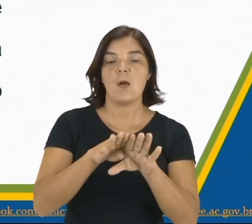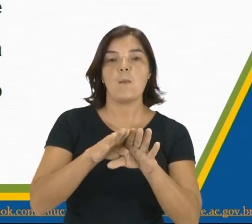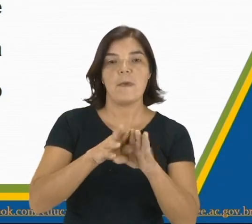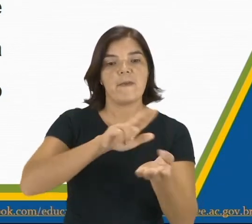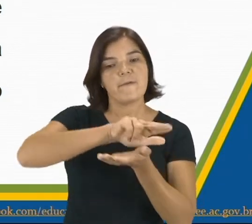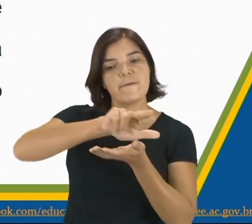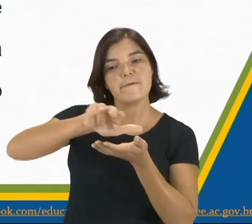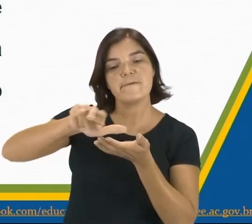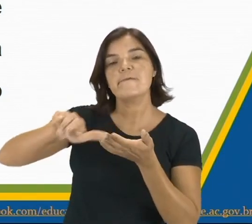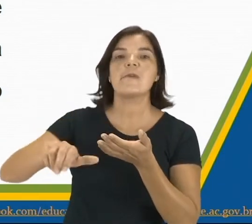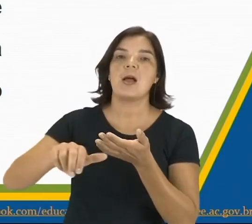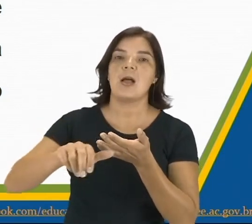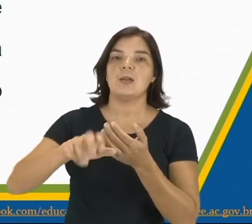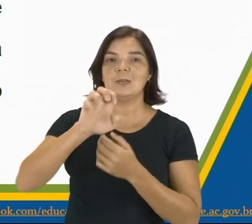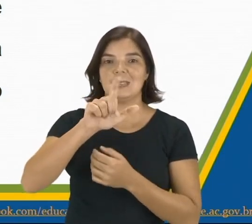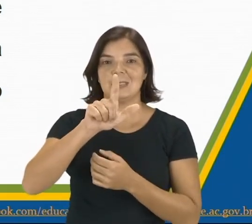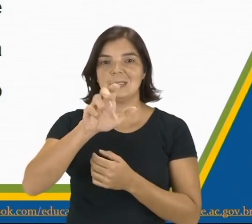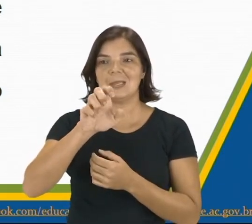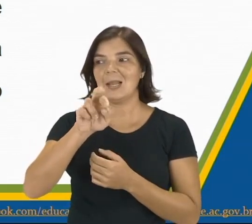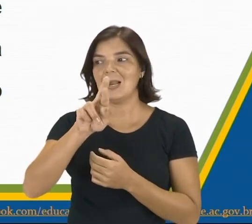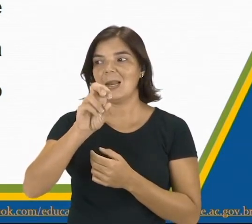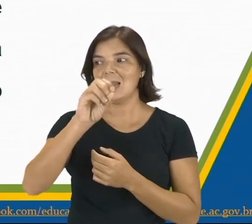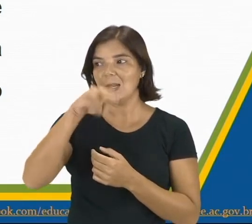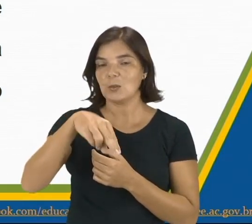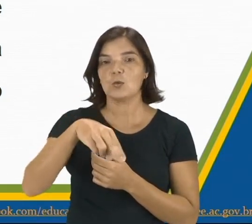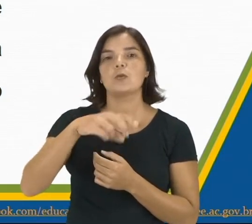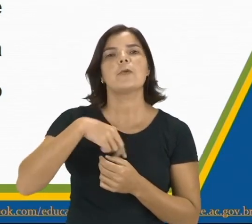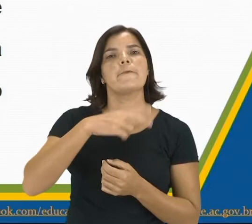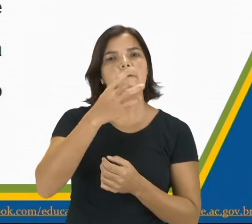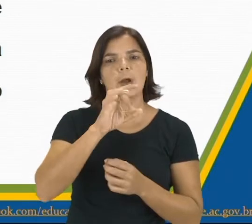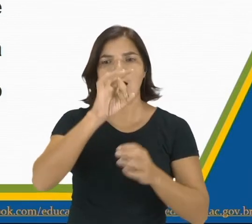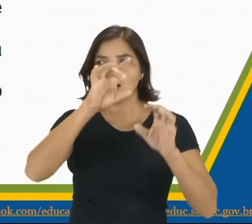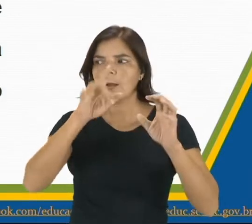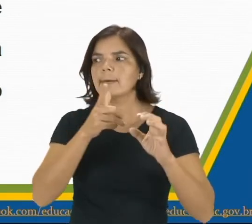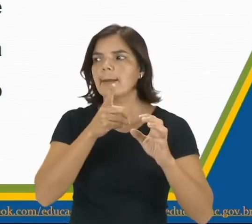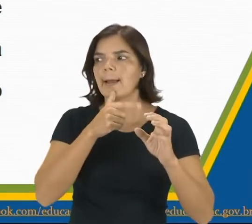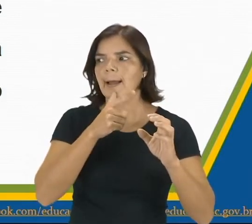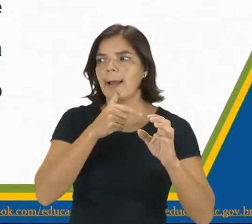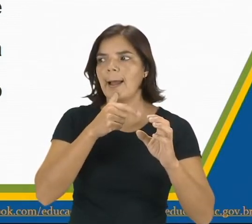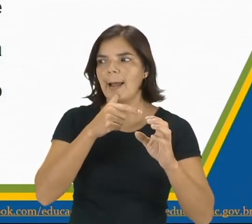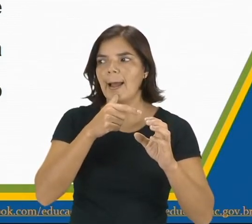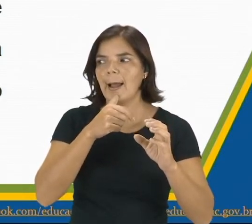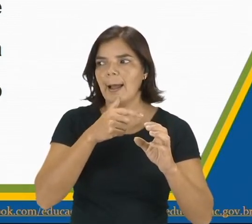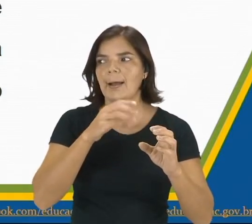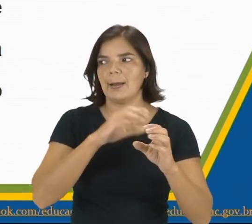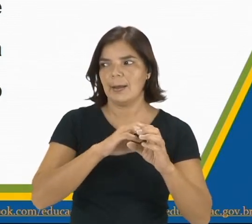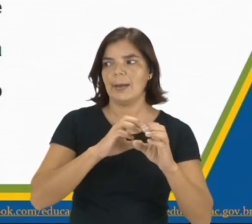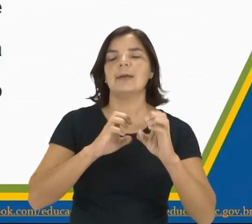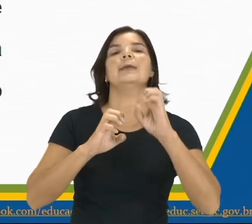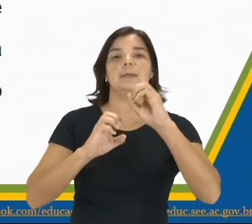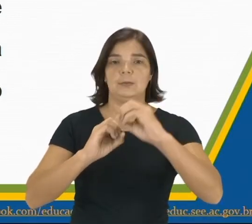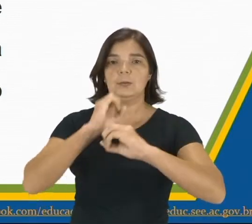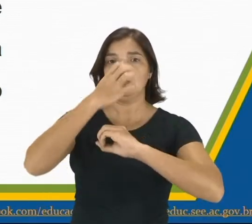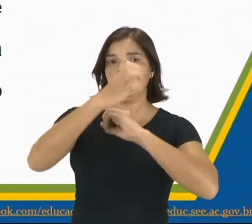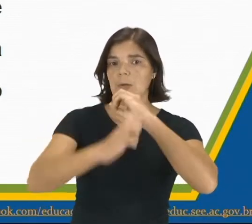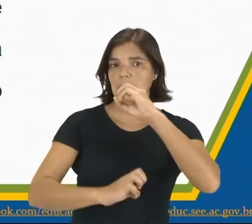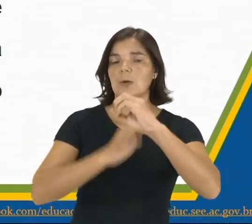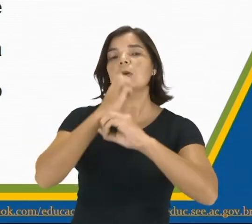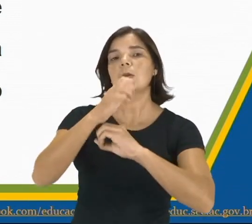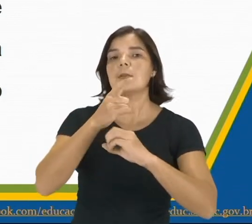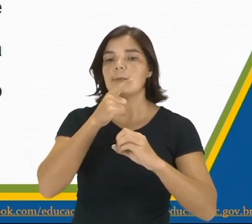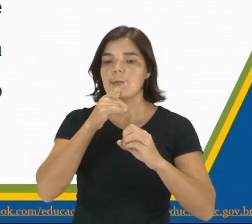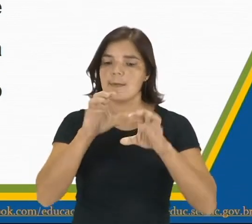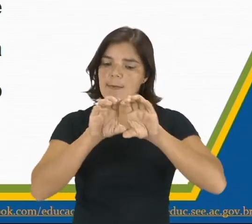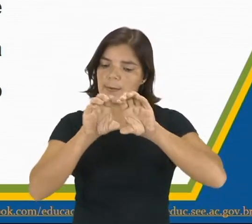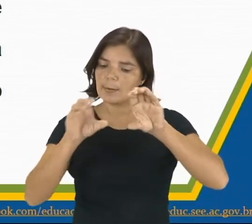dos elétrons. Então imagine que cada gota d'água que está descendo da caixa de cima para a caixa de baixo